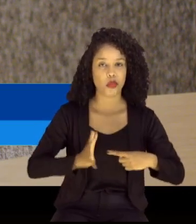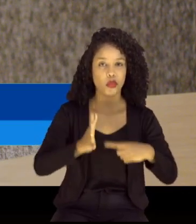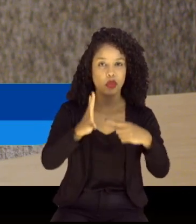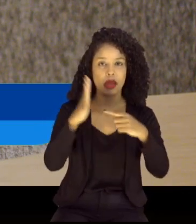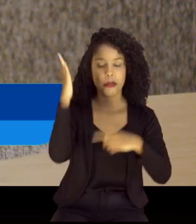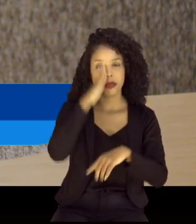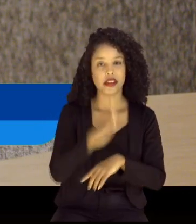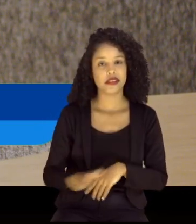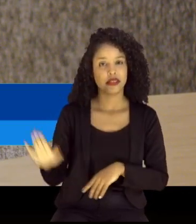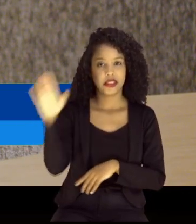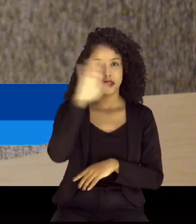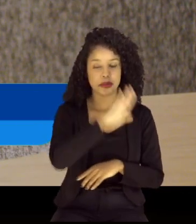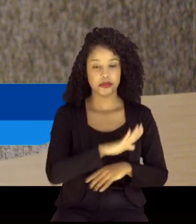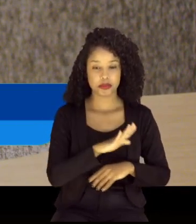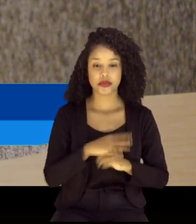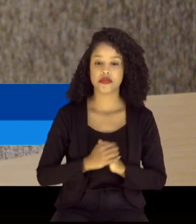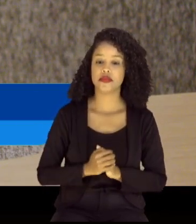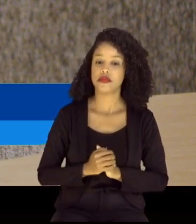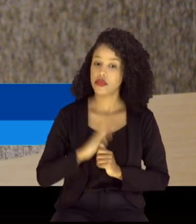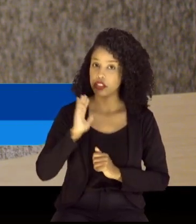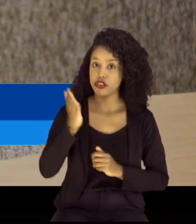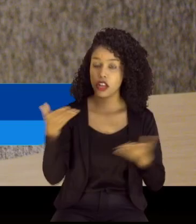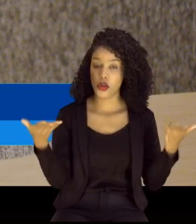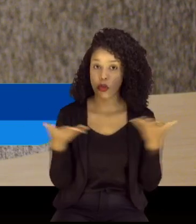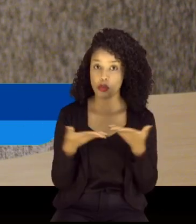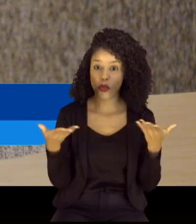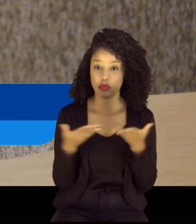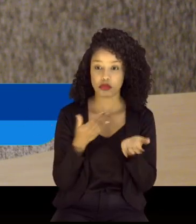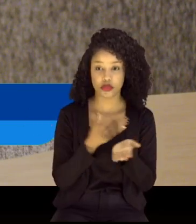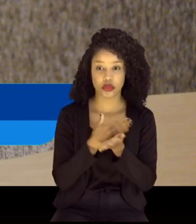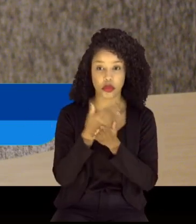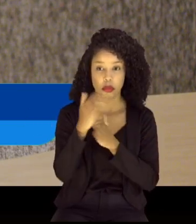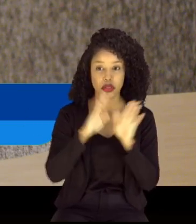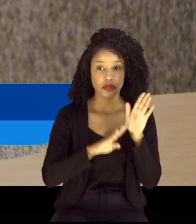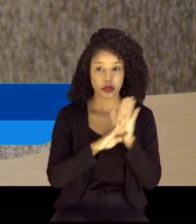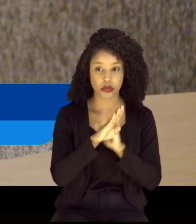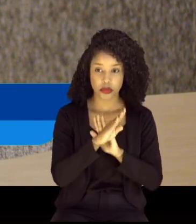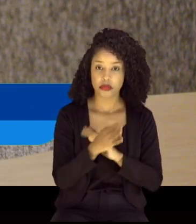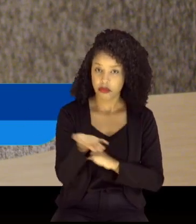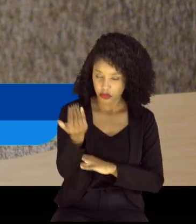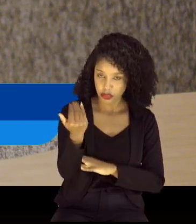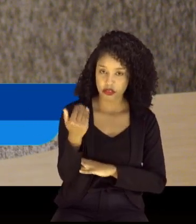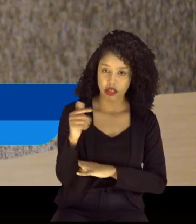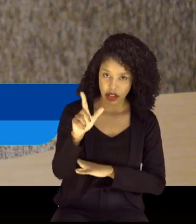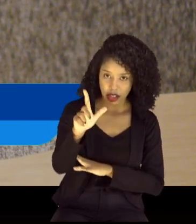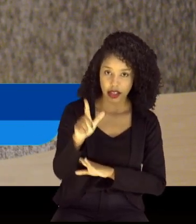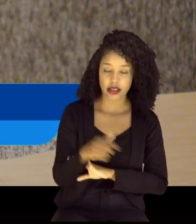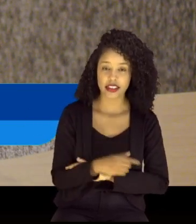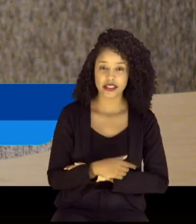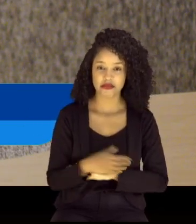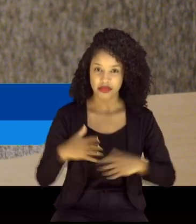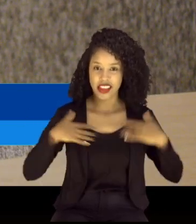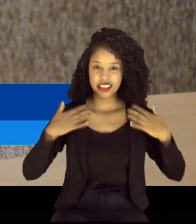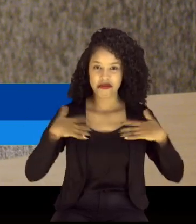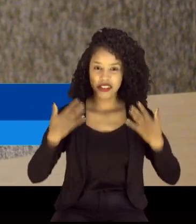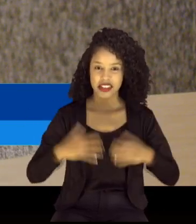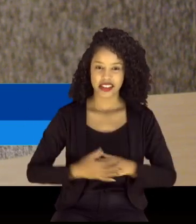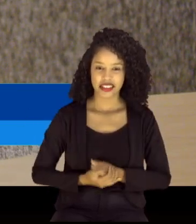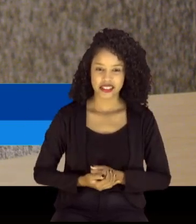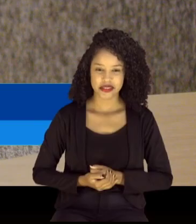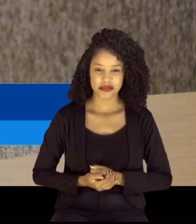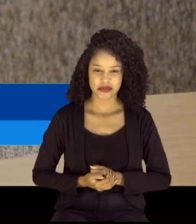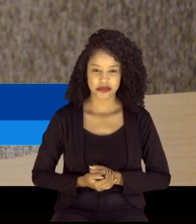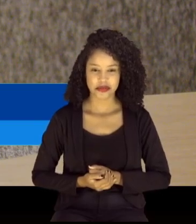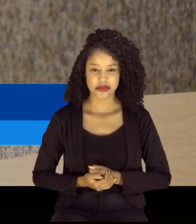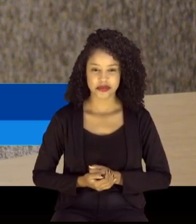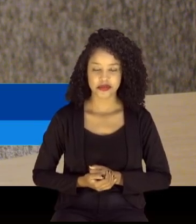nosso Brasil, e já chegou na bomba hoje, Renato Antunes. Faz o L, a coisa está animada.